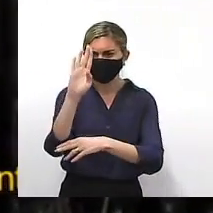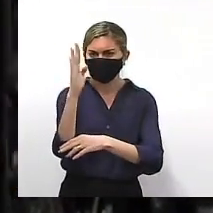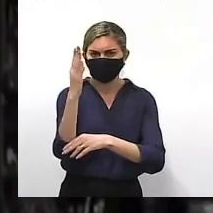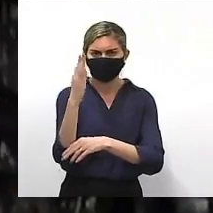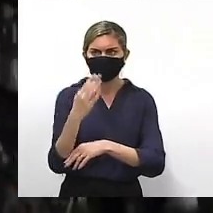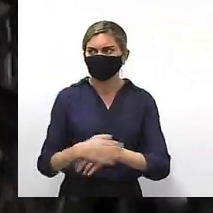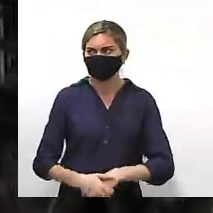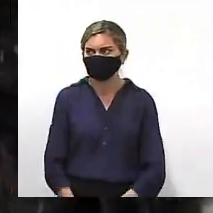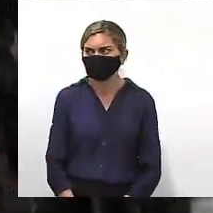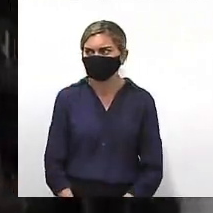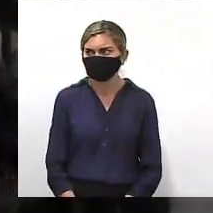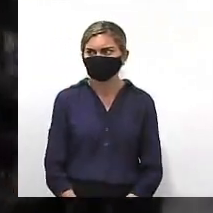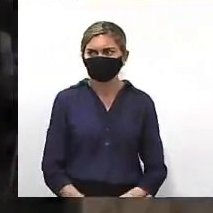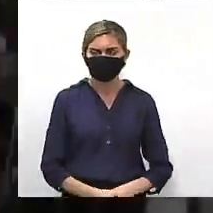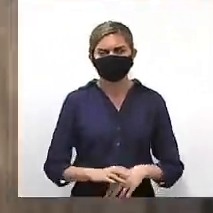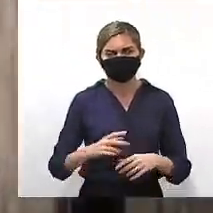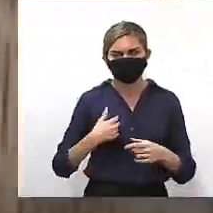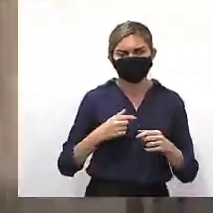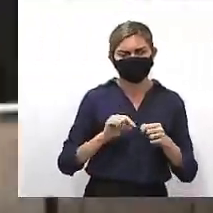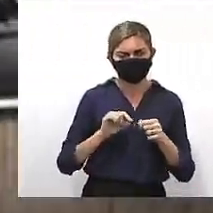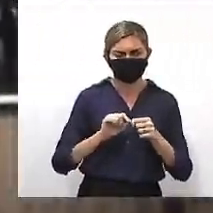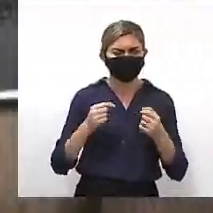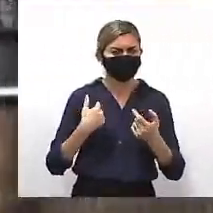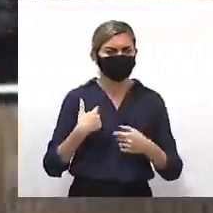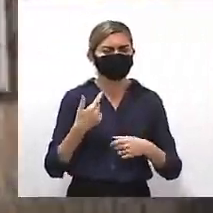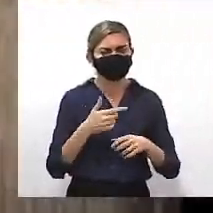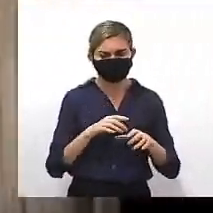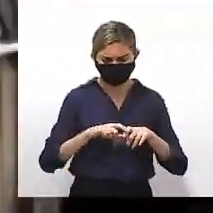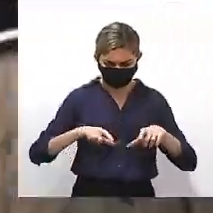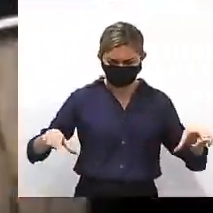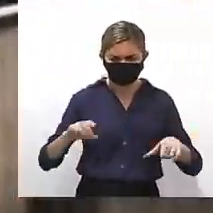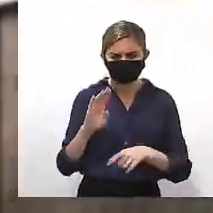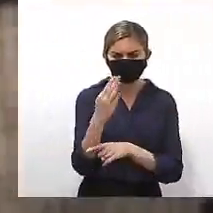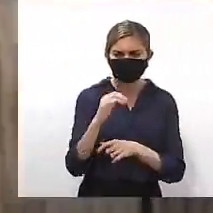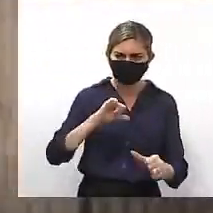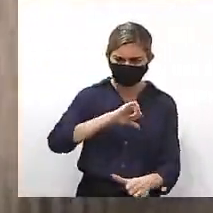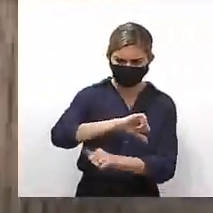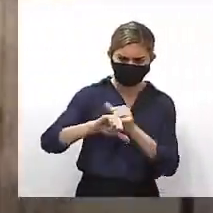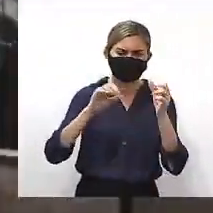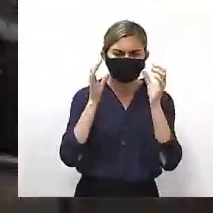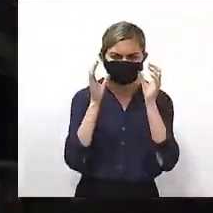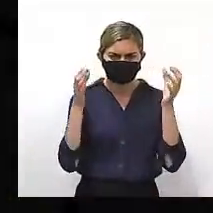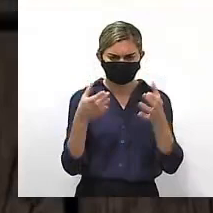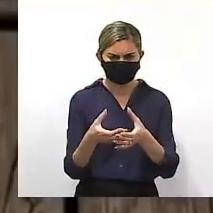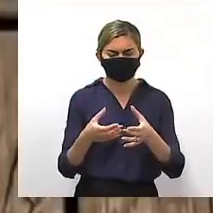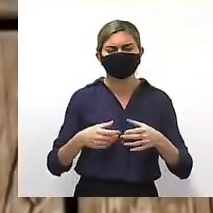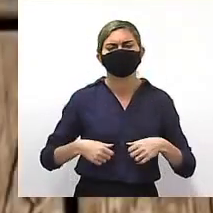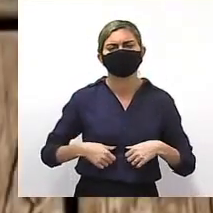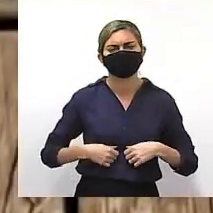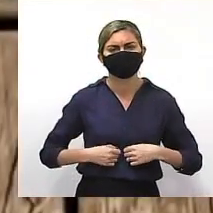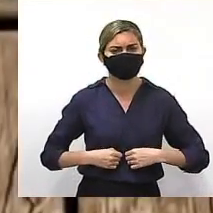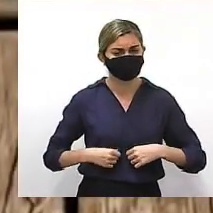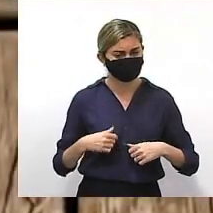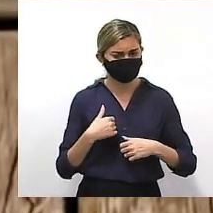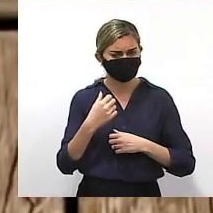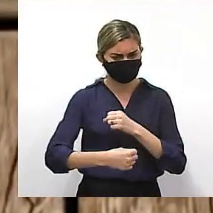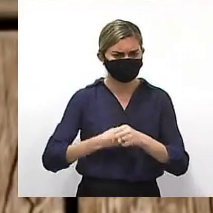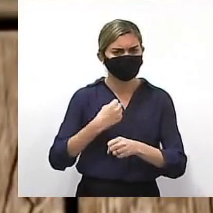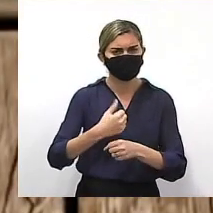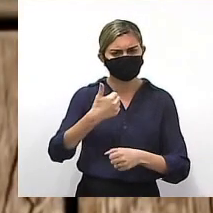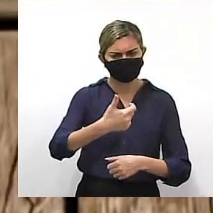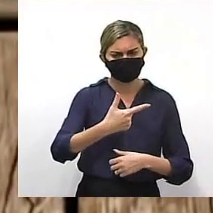da ilha, mas que não sustentaria por tanto tempo a transformação da comunidade. O ano era